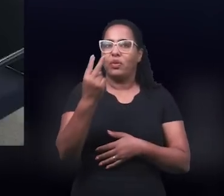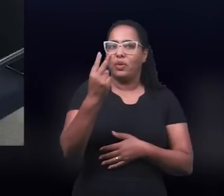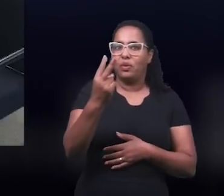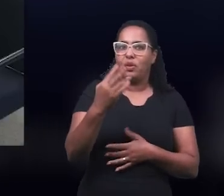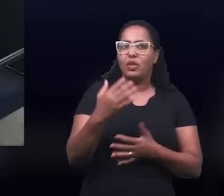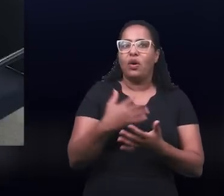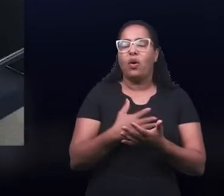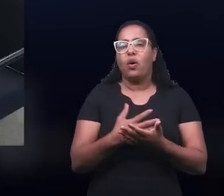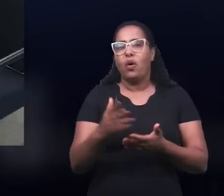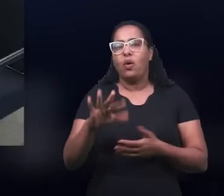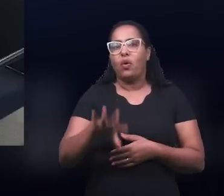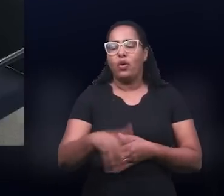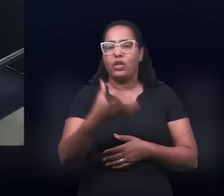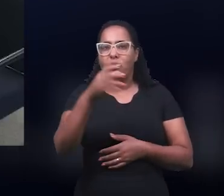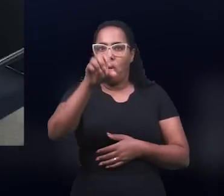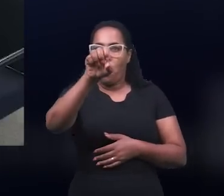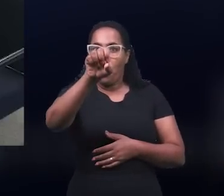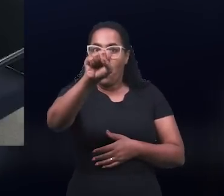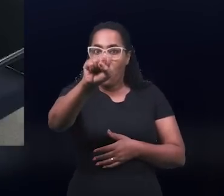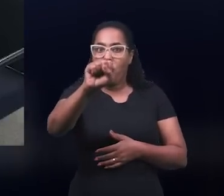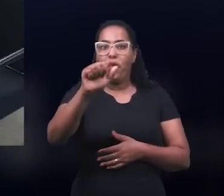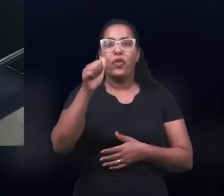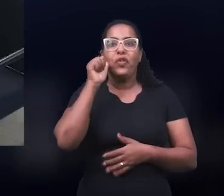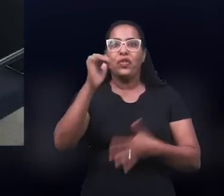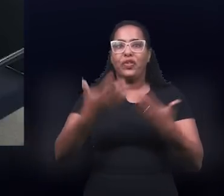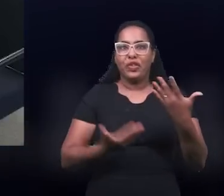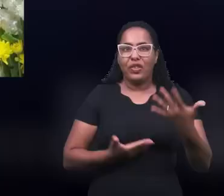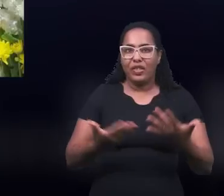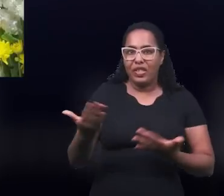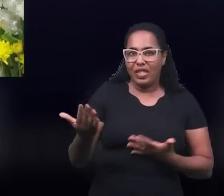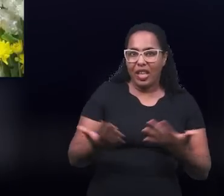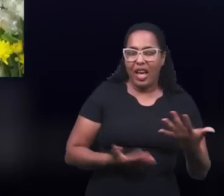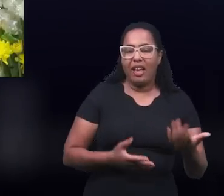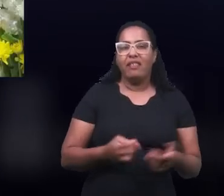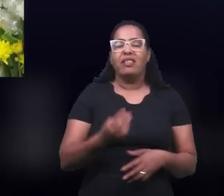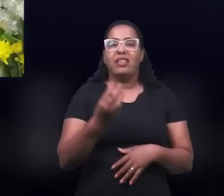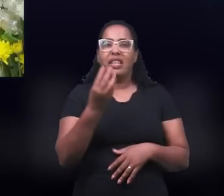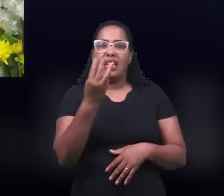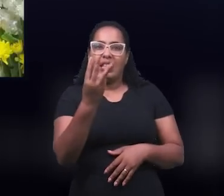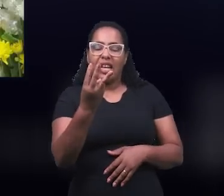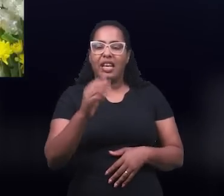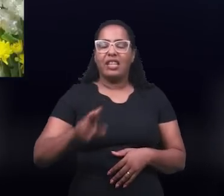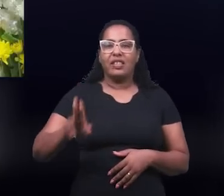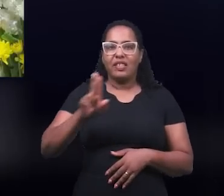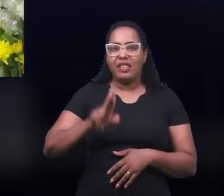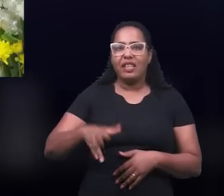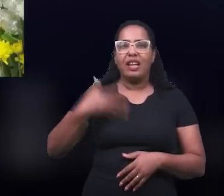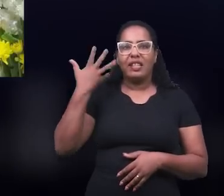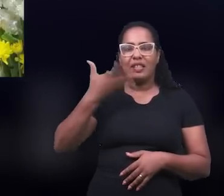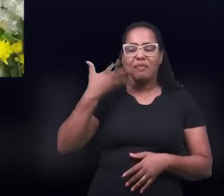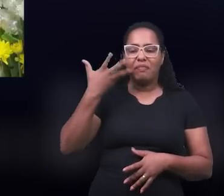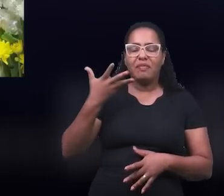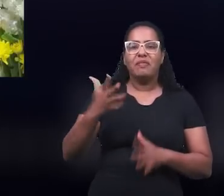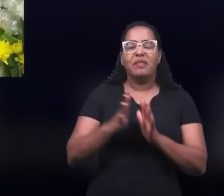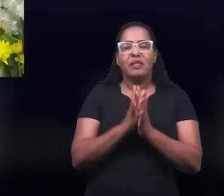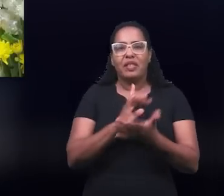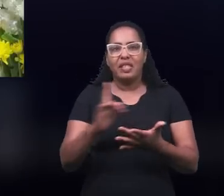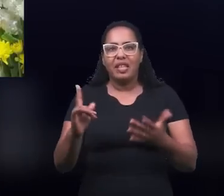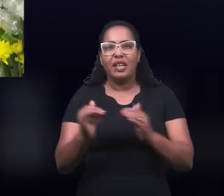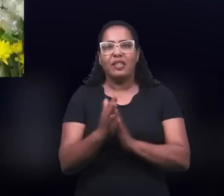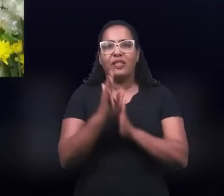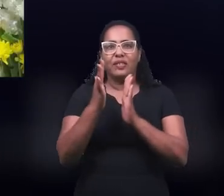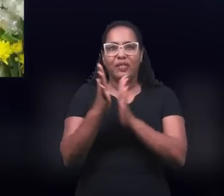2 irmãs. Hoje nós temos, em média, 8 irmãs que participam, 9, 3 irmãs que já são usadas na palavra, no